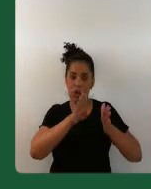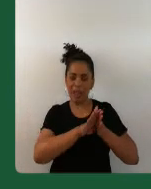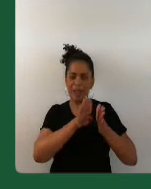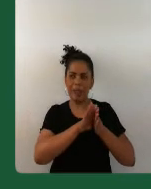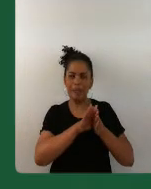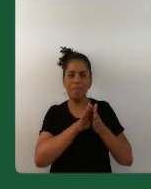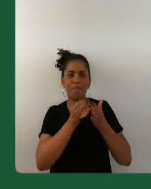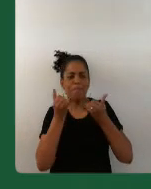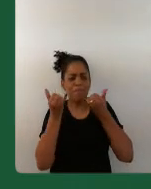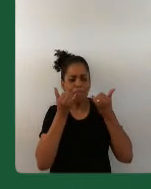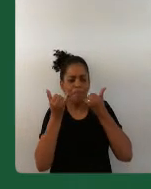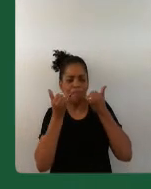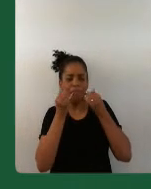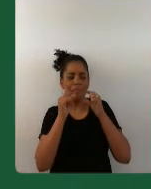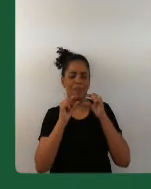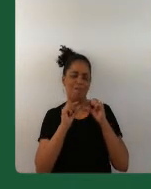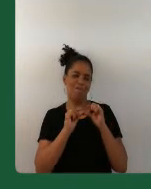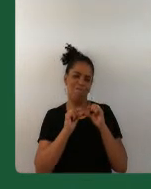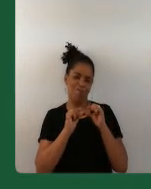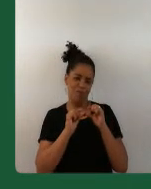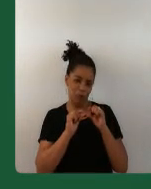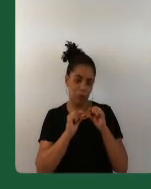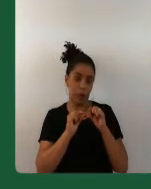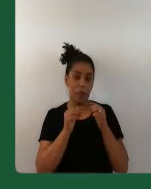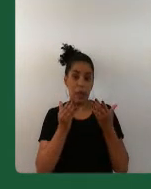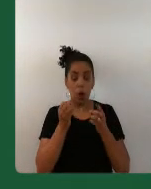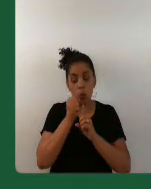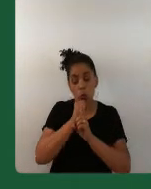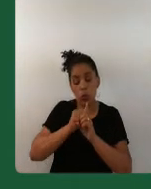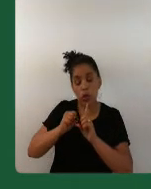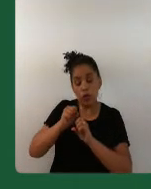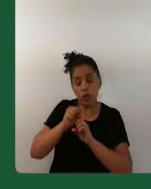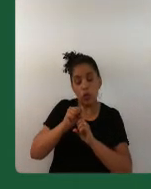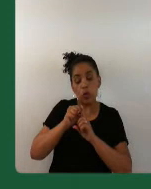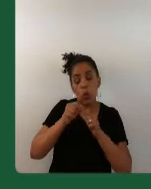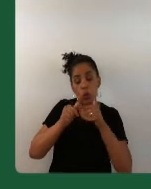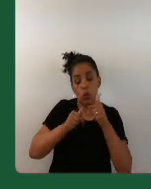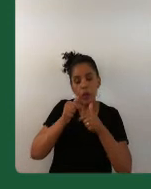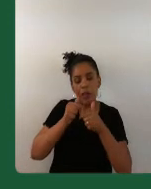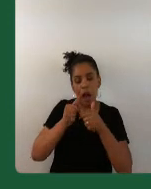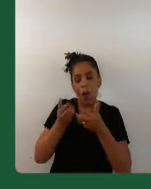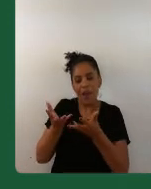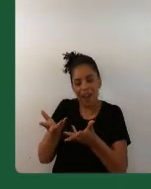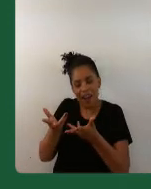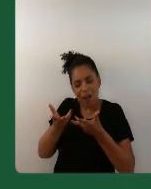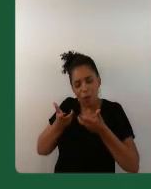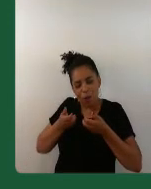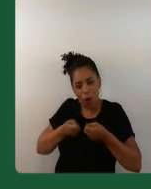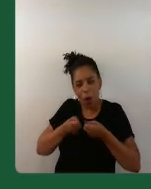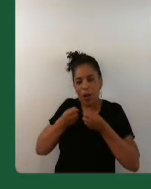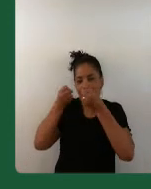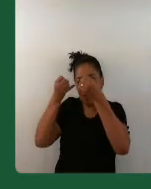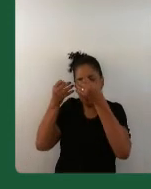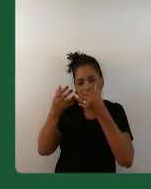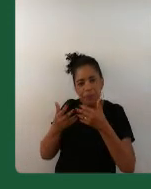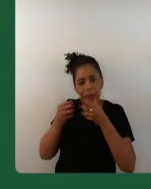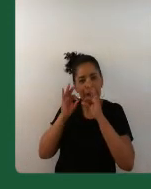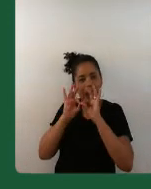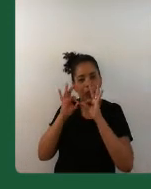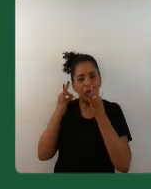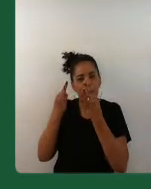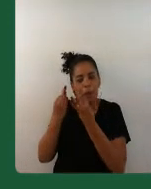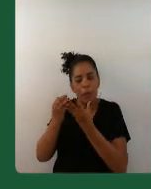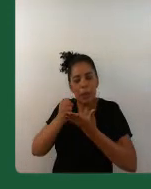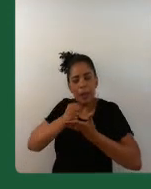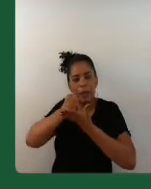informação. Então, esse é o momento que o serviço social consegue acolher essa família, explicar como funciona o